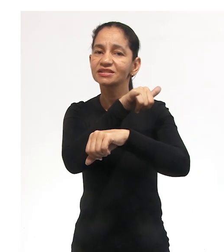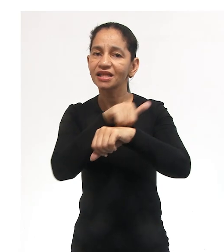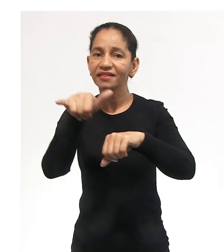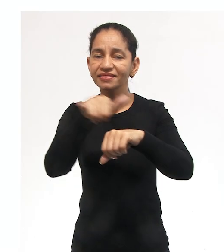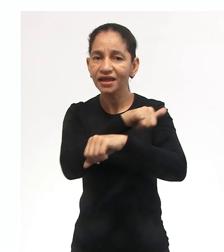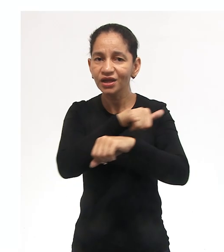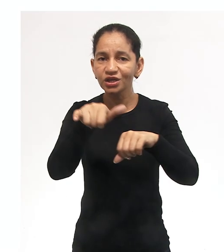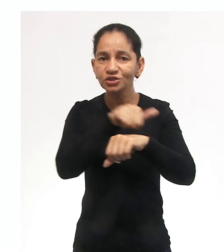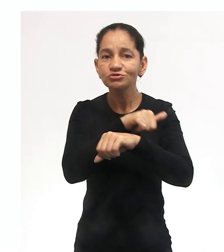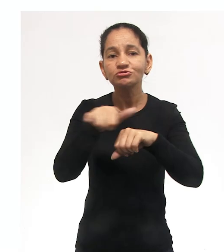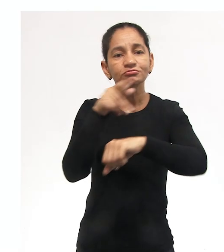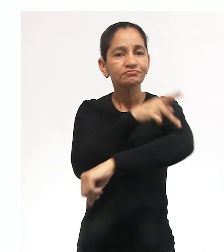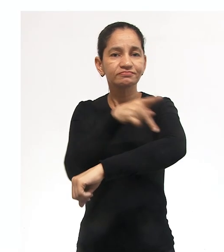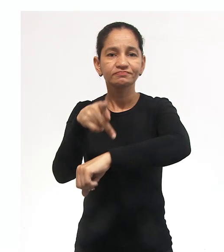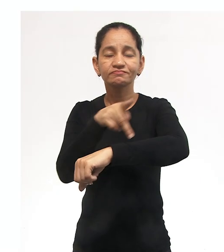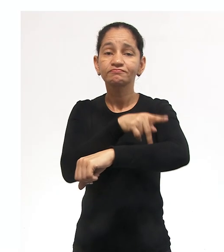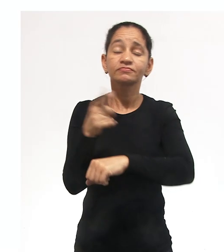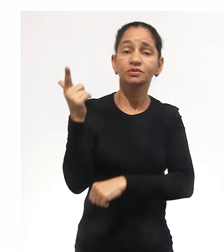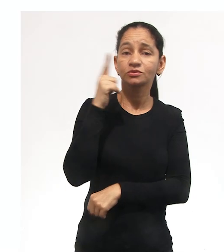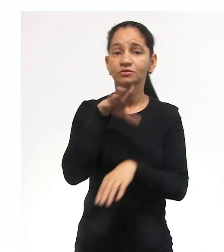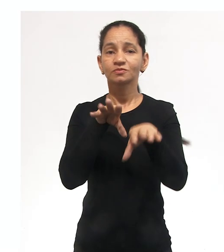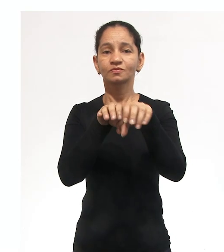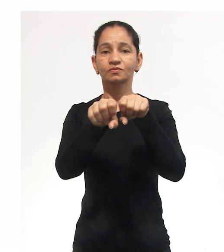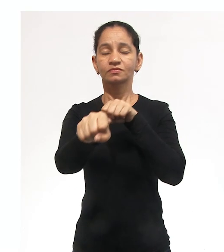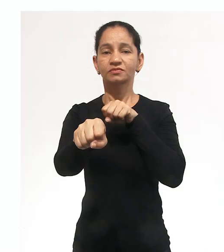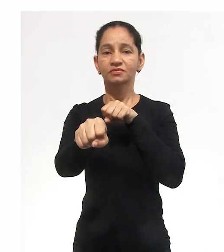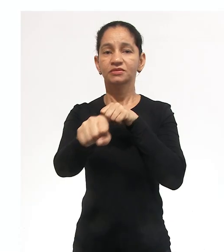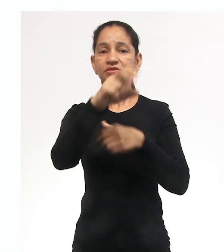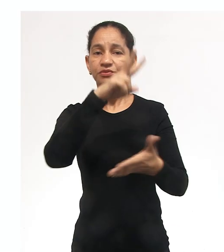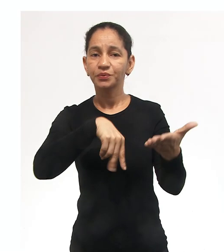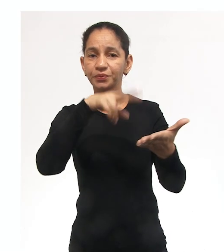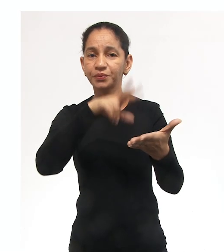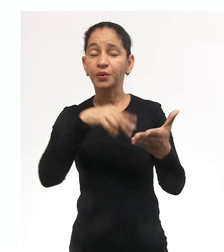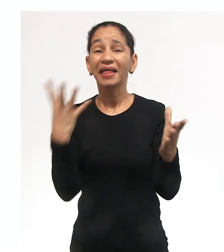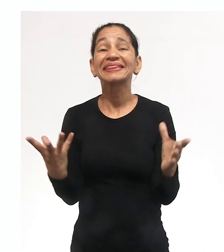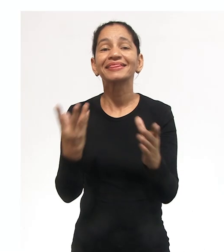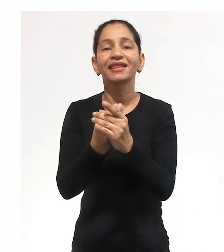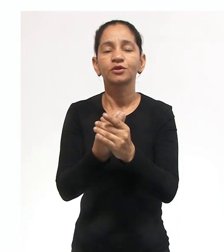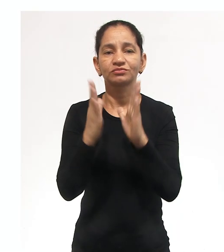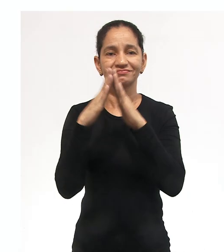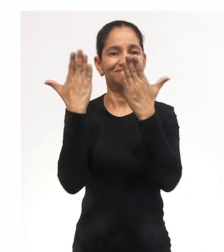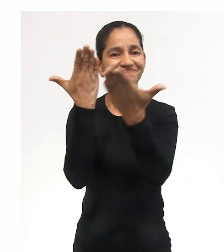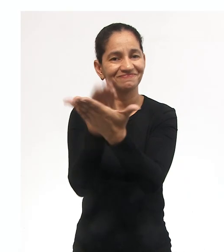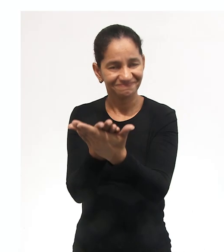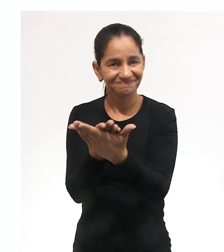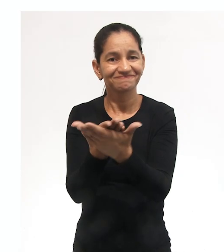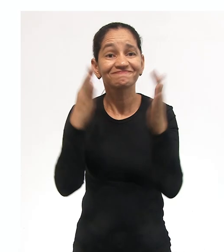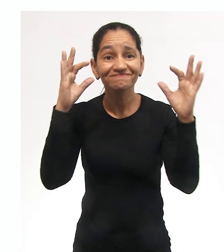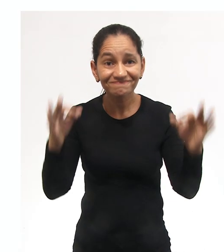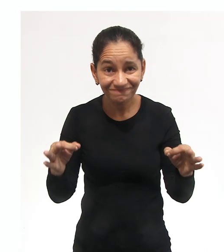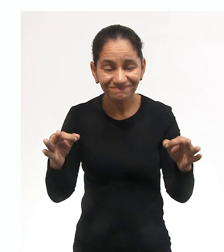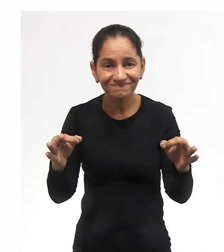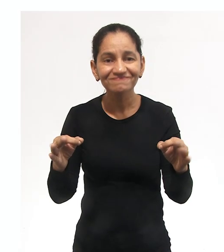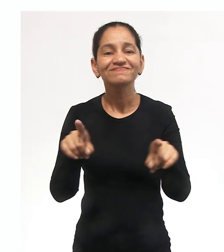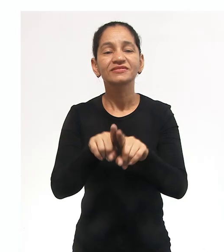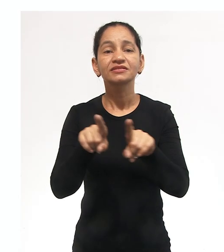estratégia pedagógica para a formação de leitores na escola. Então, vejam